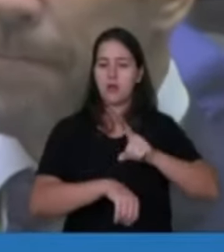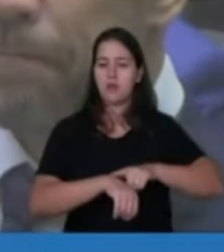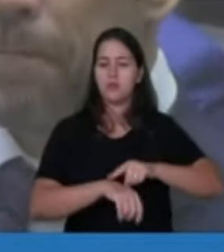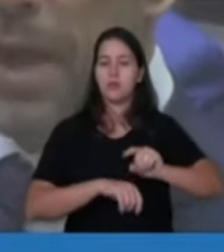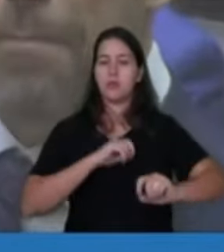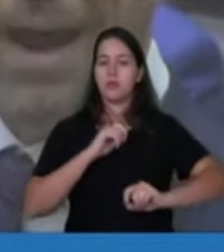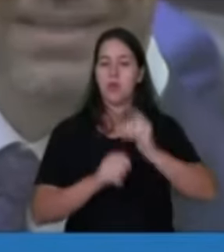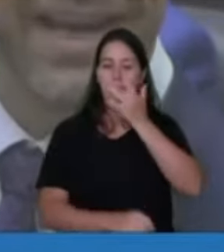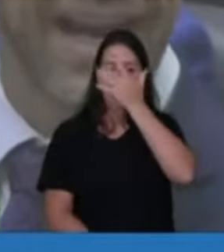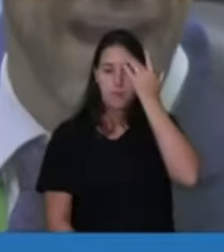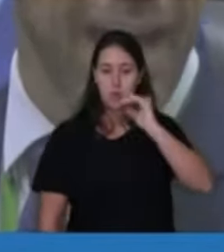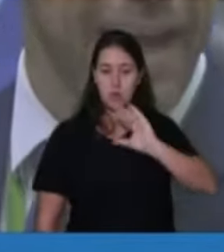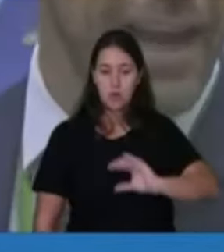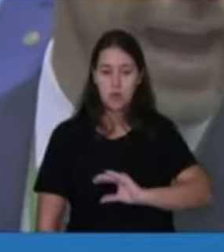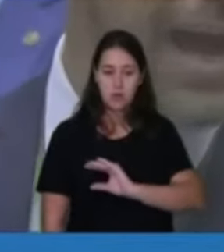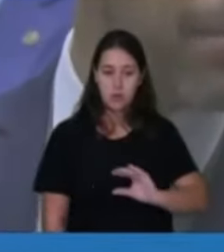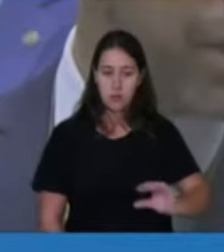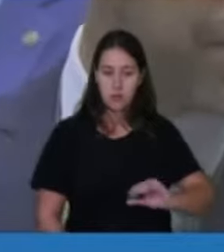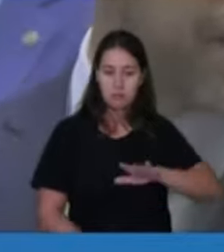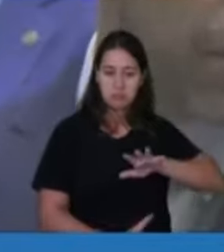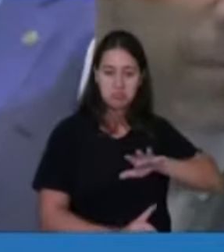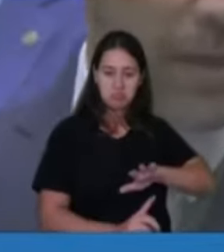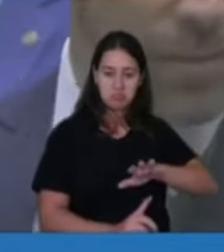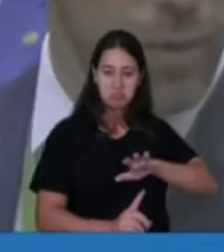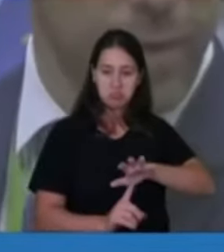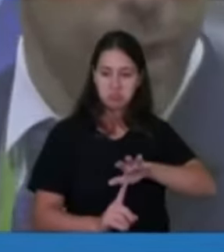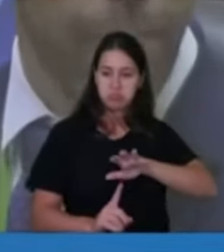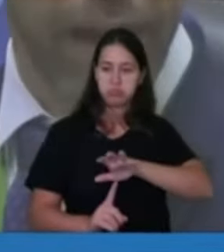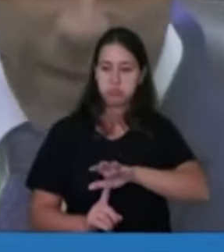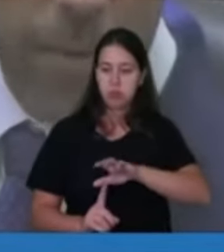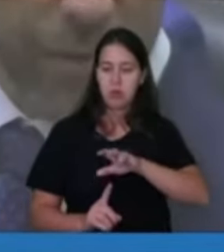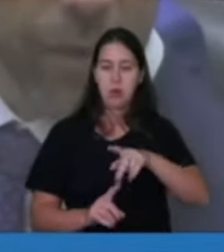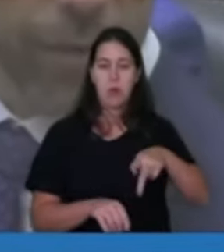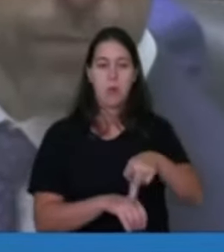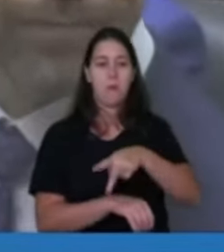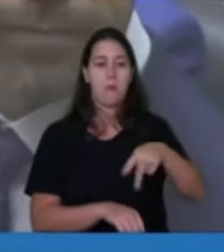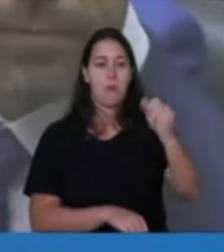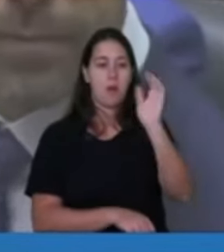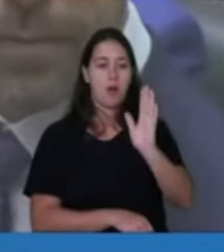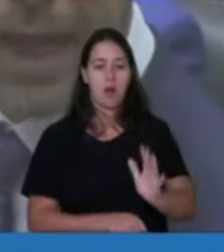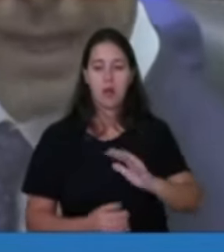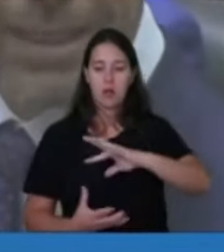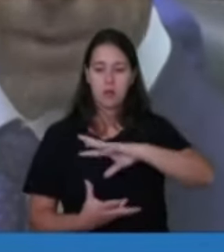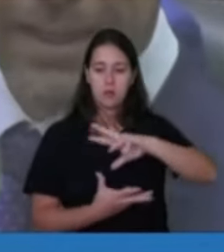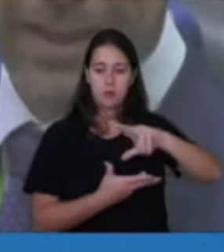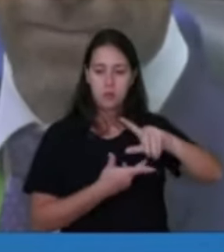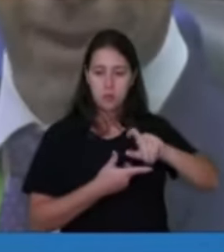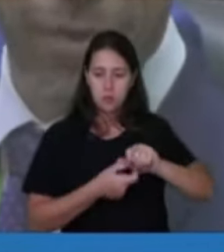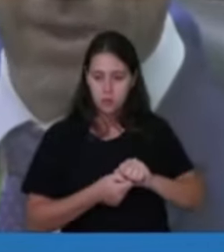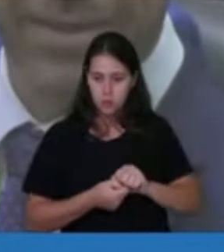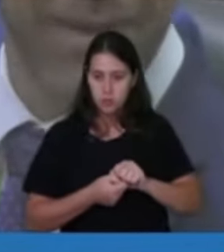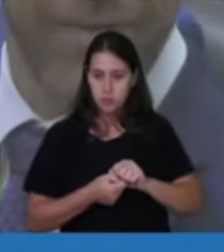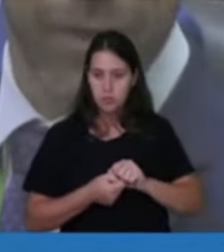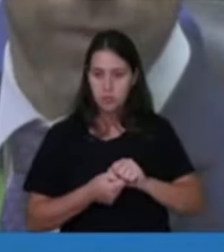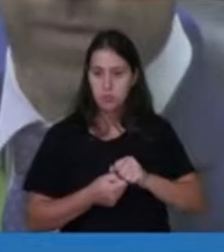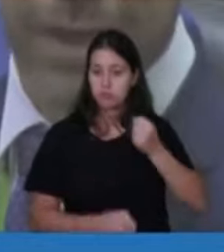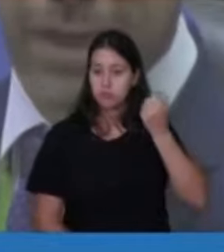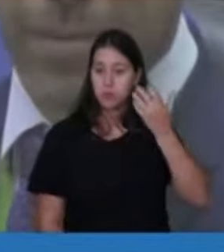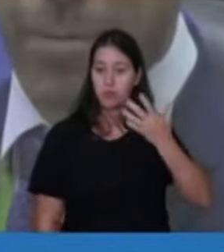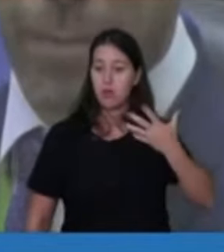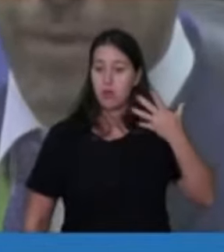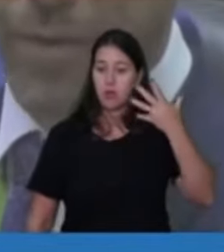Os cristãos estão sendo tão atacados no país, no mundo, com as falas do